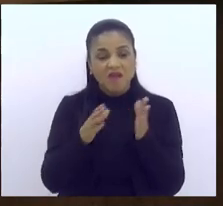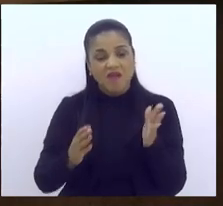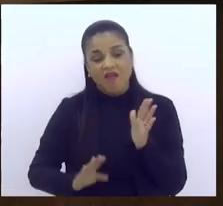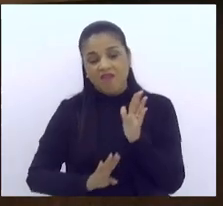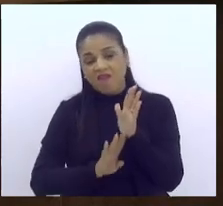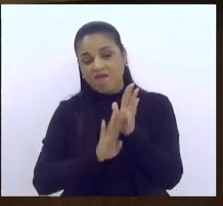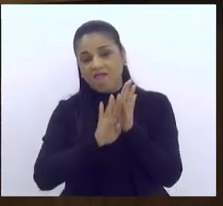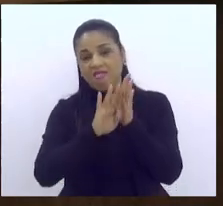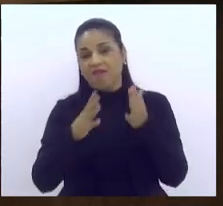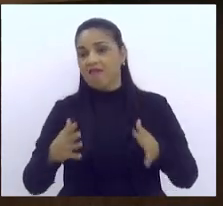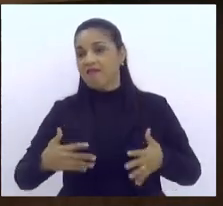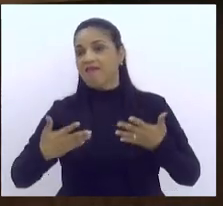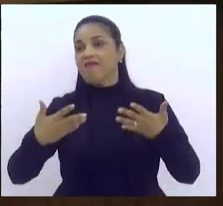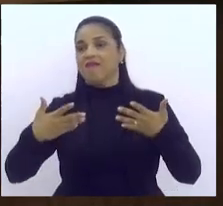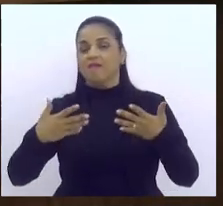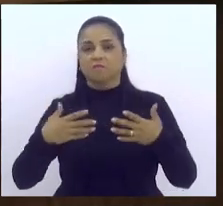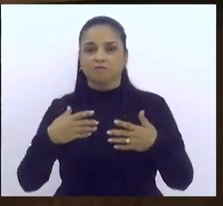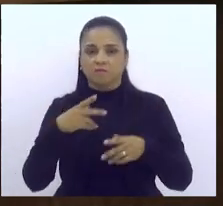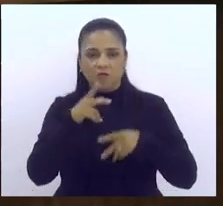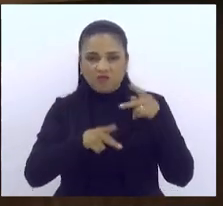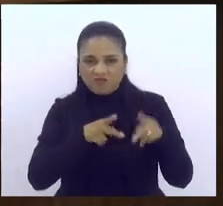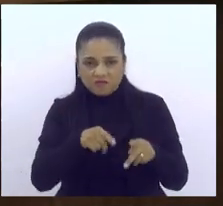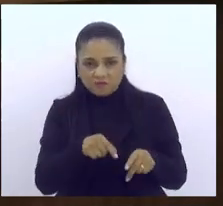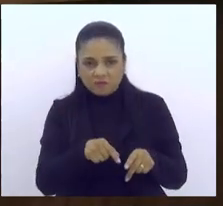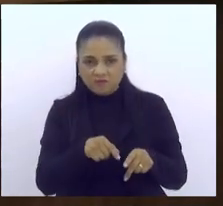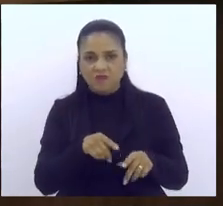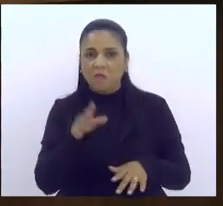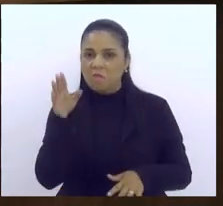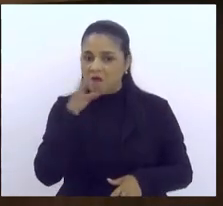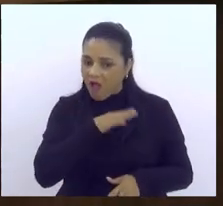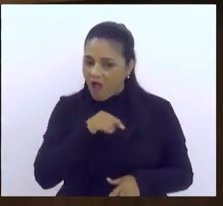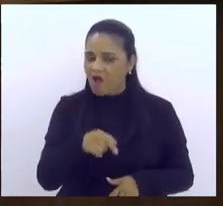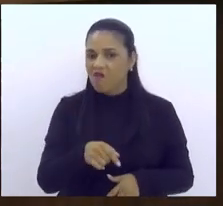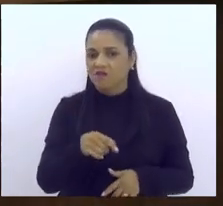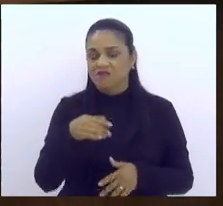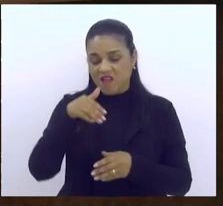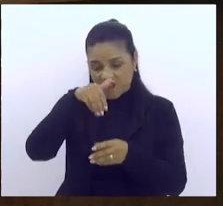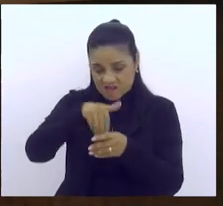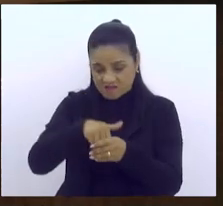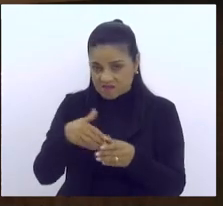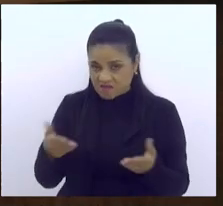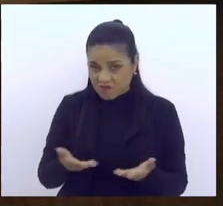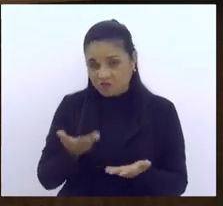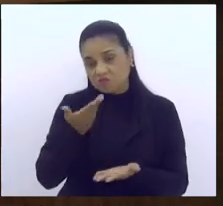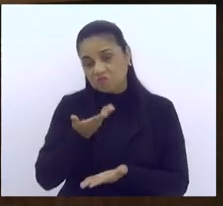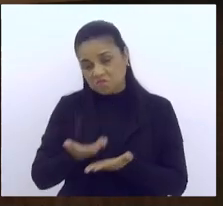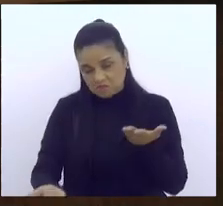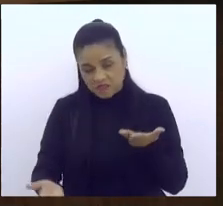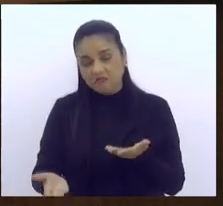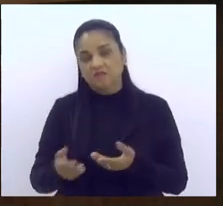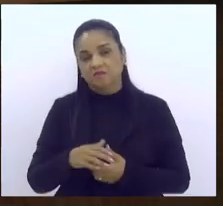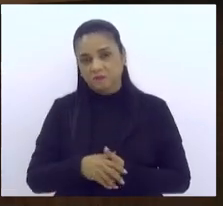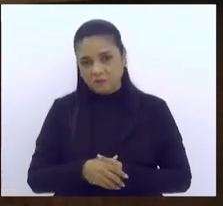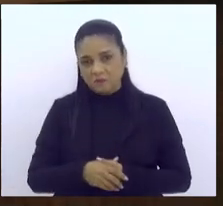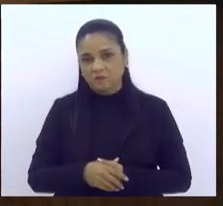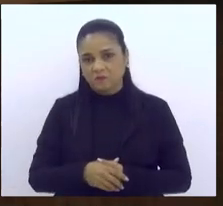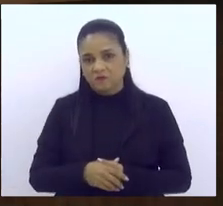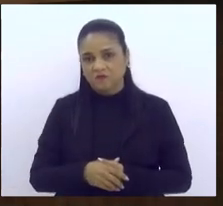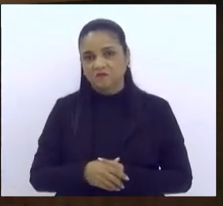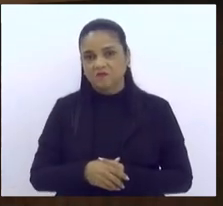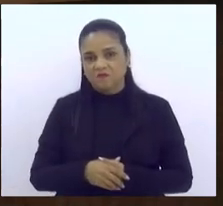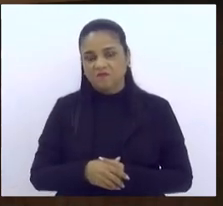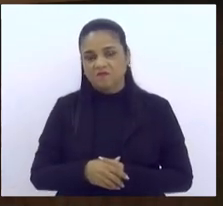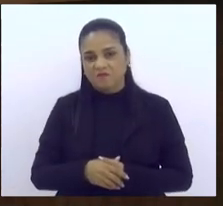está bem na popularidade, não. Não está não, está muito mal. Se as eleições fossem hoje, perderia. A gente tem que colocar o